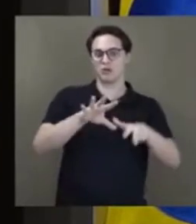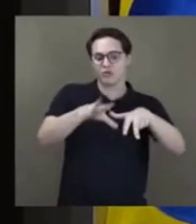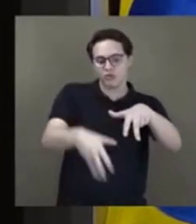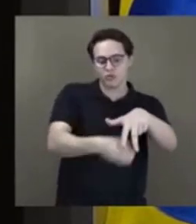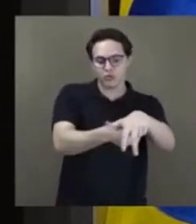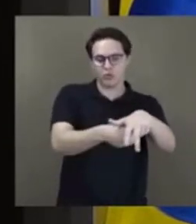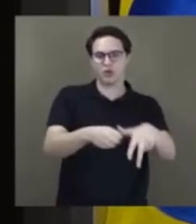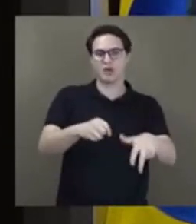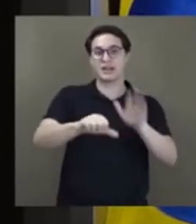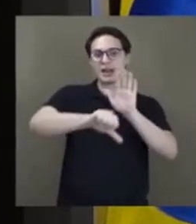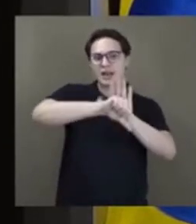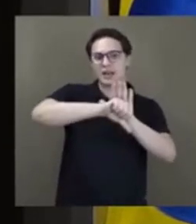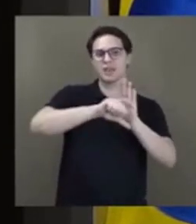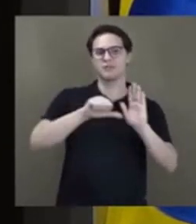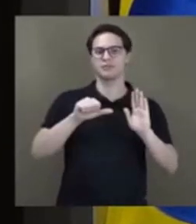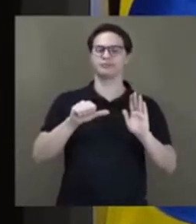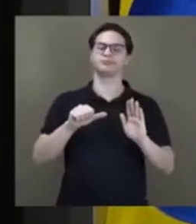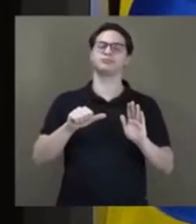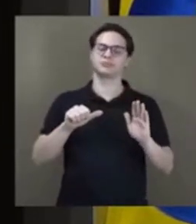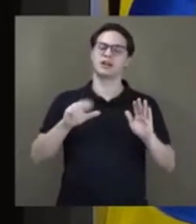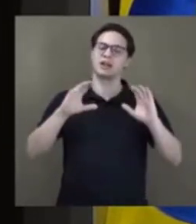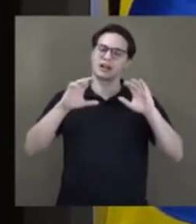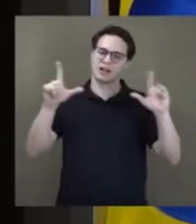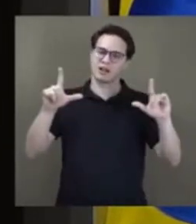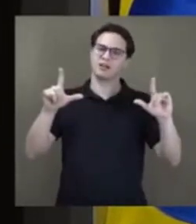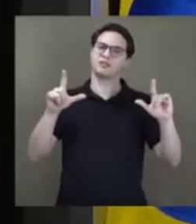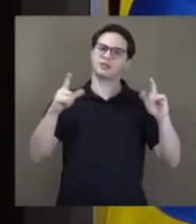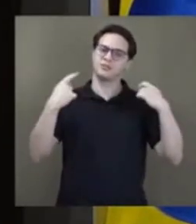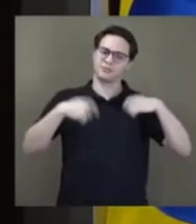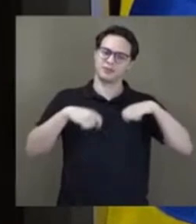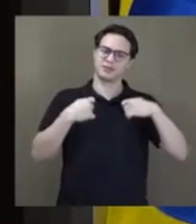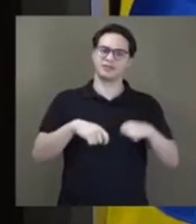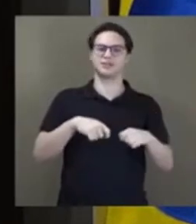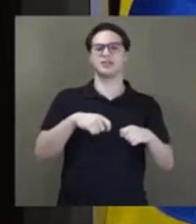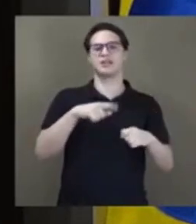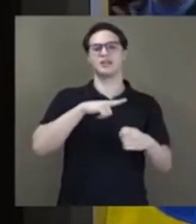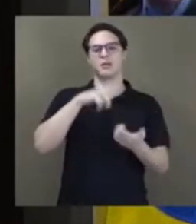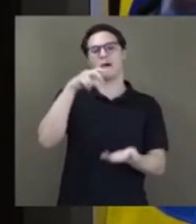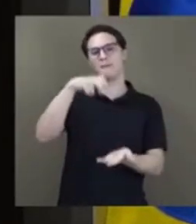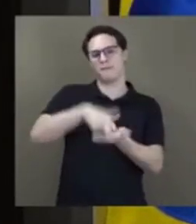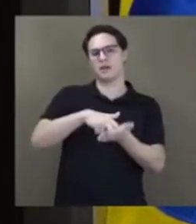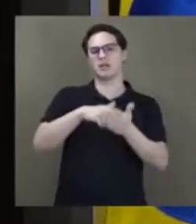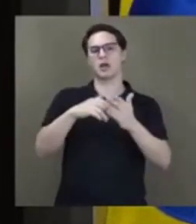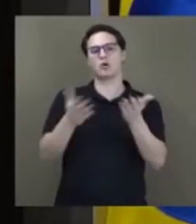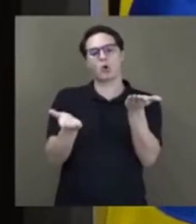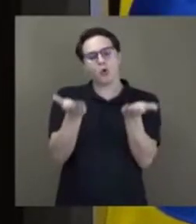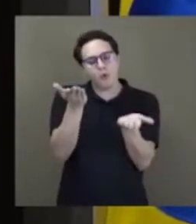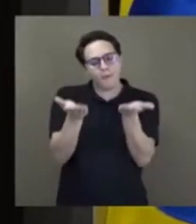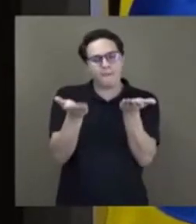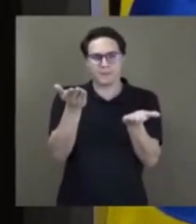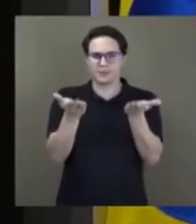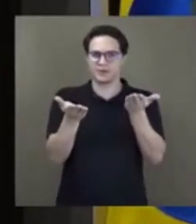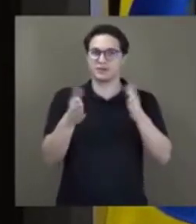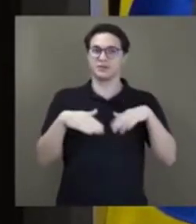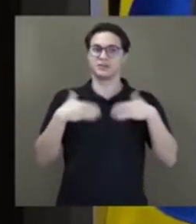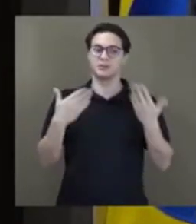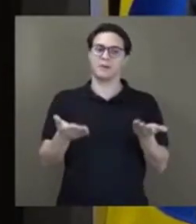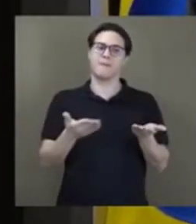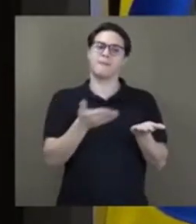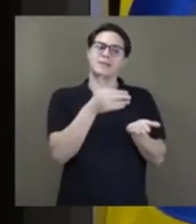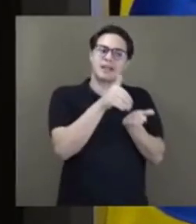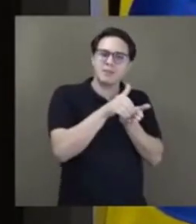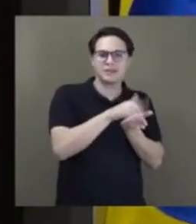eventualmente até um crime, é claro que você tem que receber uma sanção simétrica. No caso, a perda do